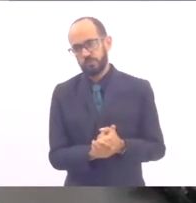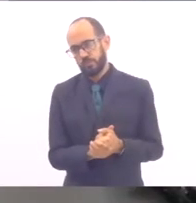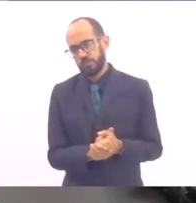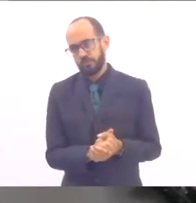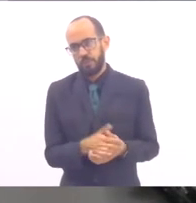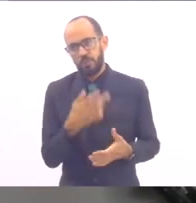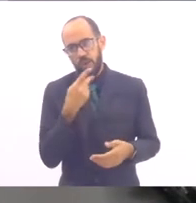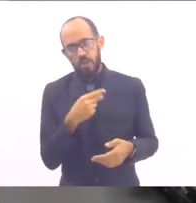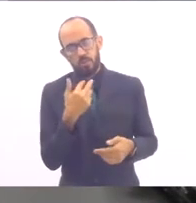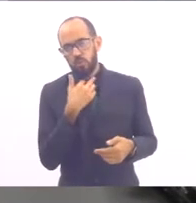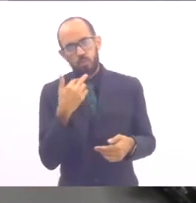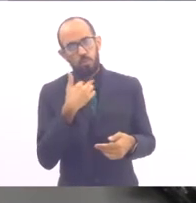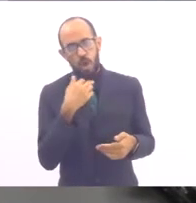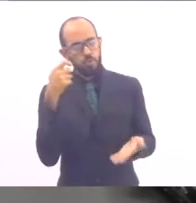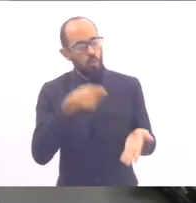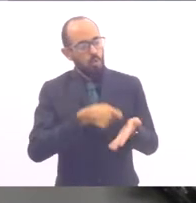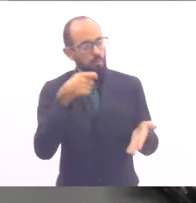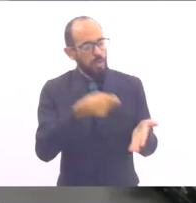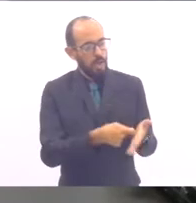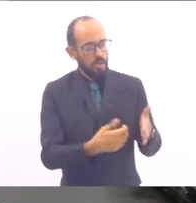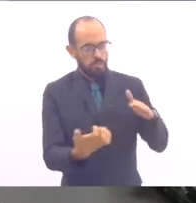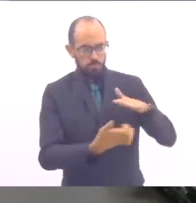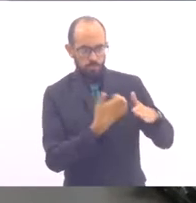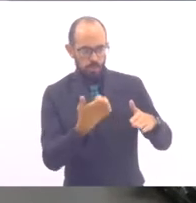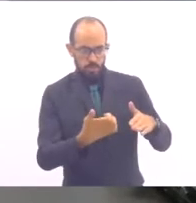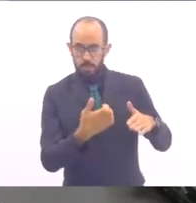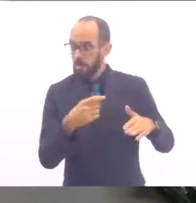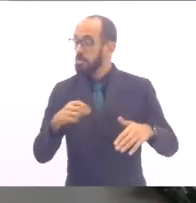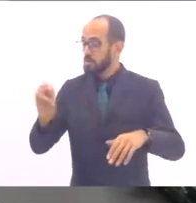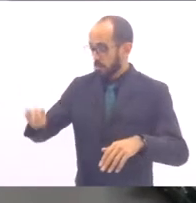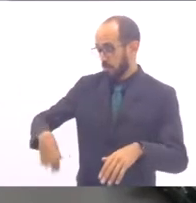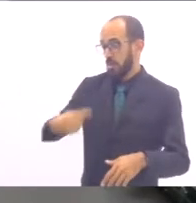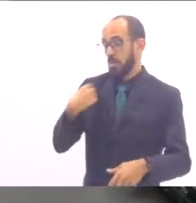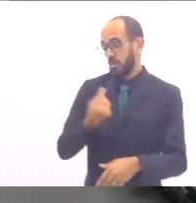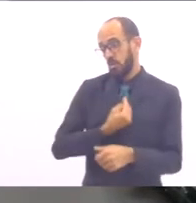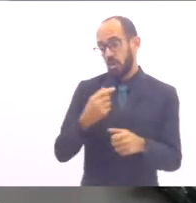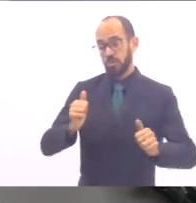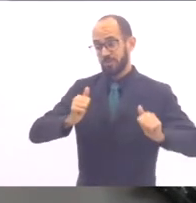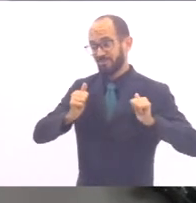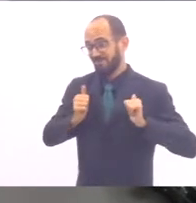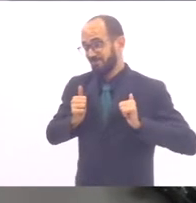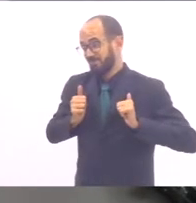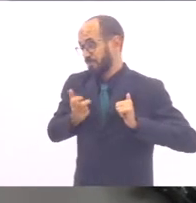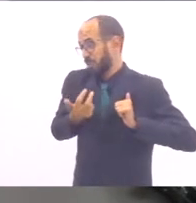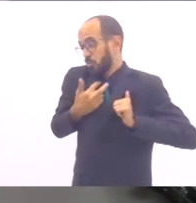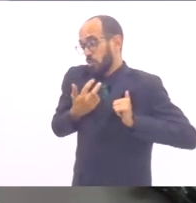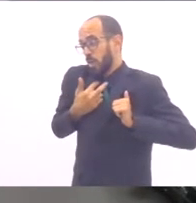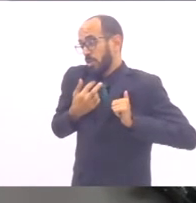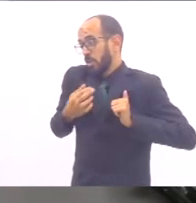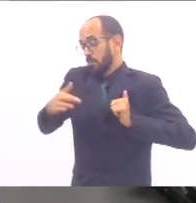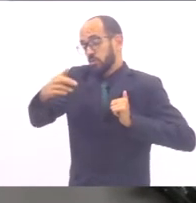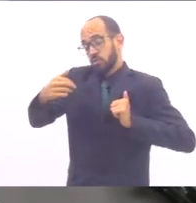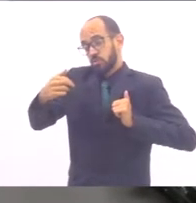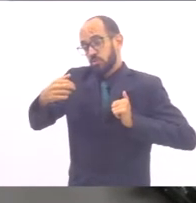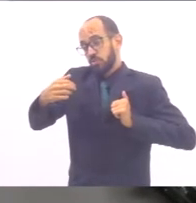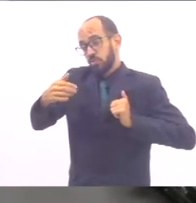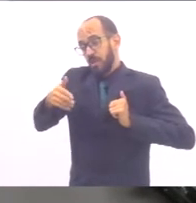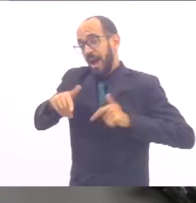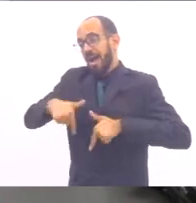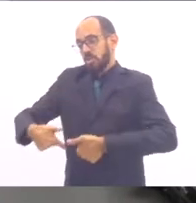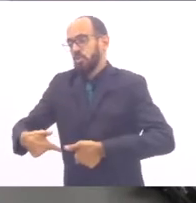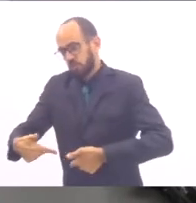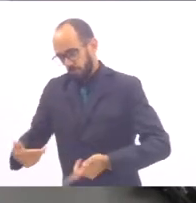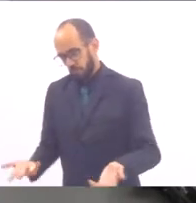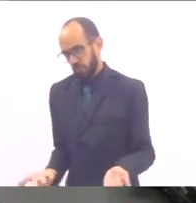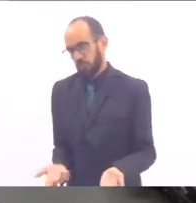podia obrigar a empresa a dar gratuitamente. Ataram nossas mãos em função de uma decisão judicial e que aí a gente tem que cumprir, né? Muito bem. Uma decisão